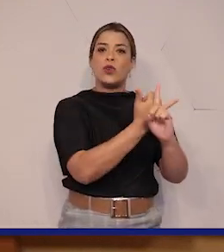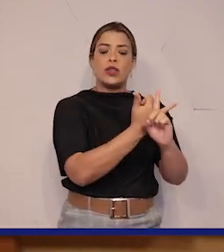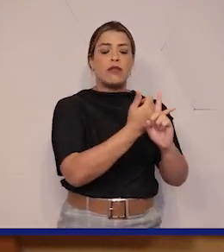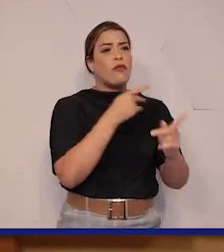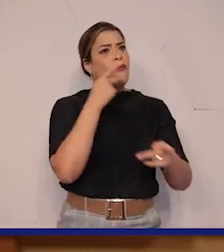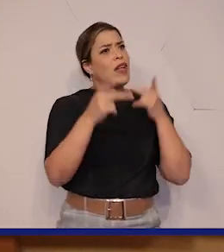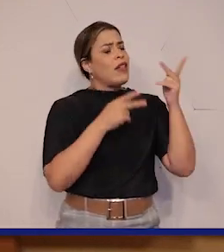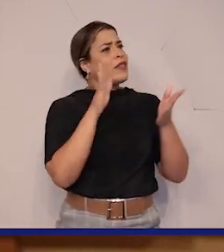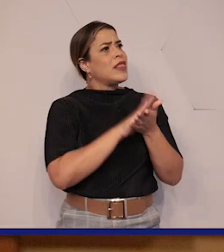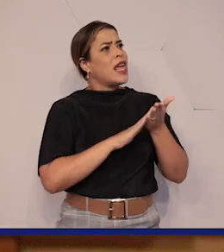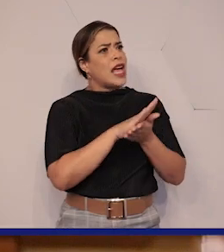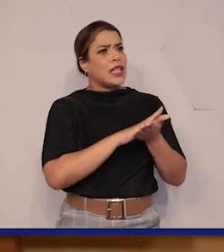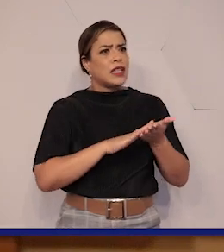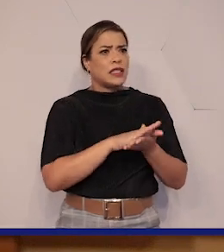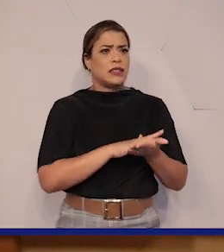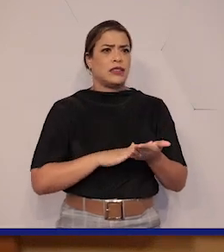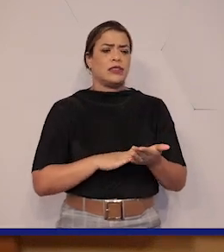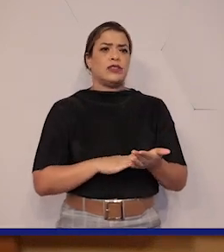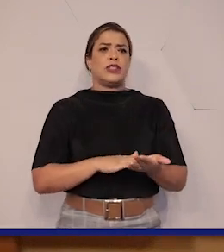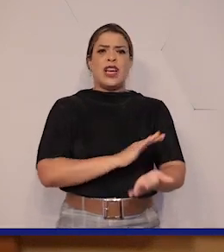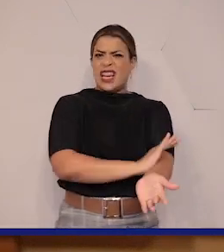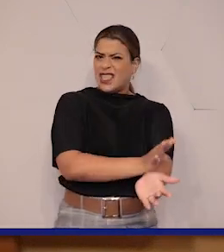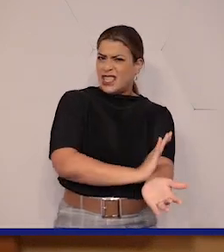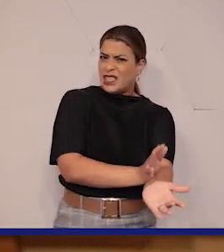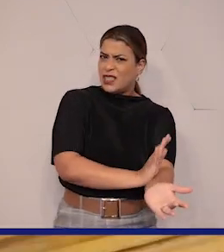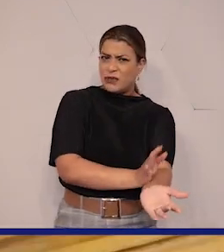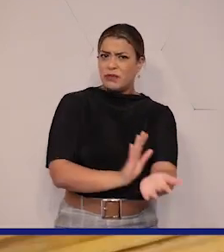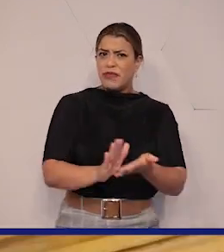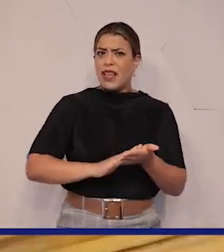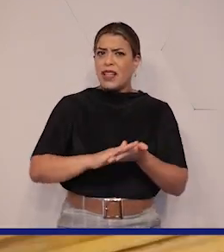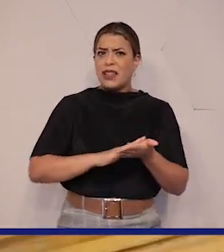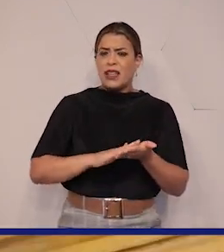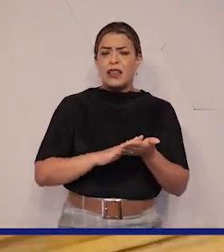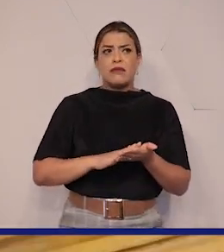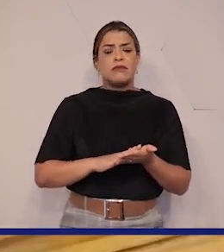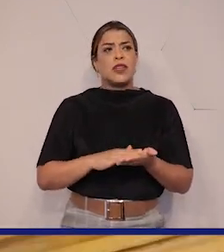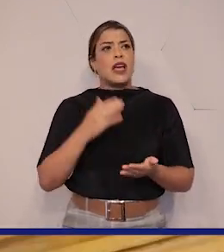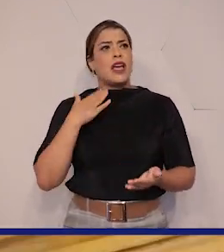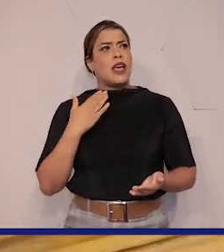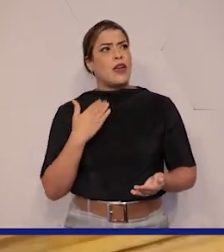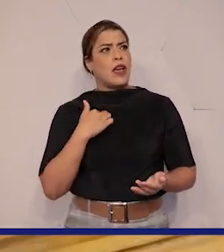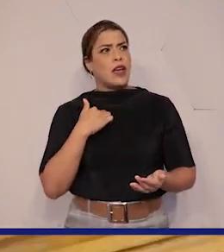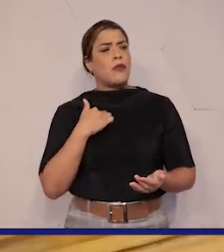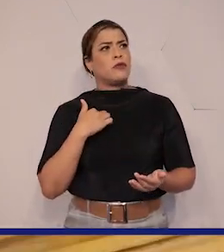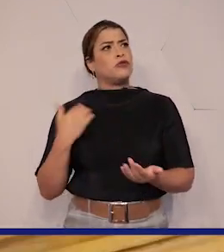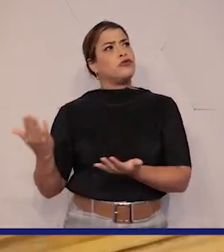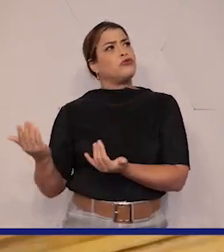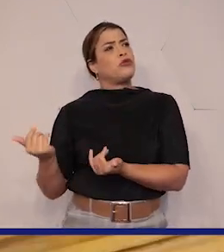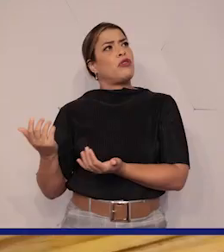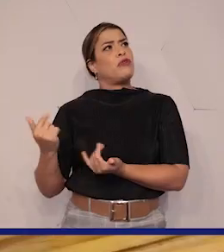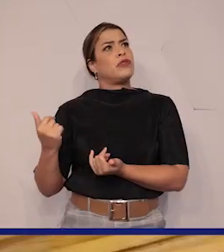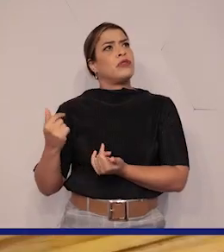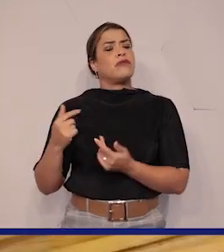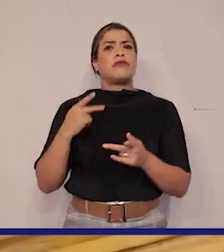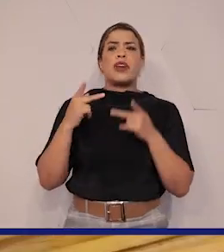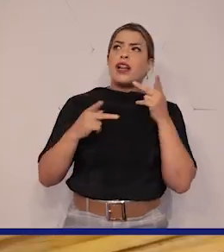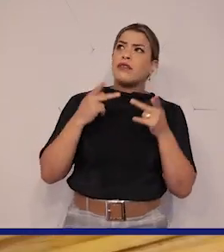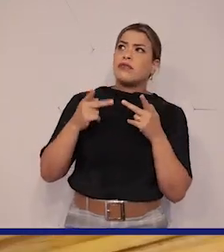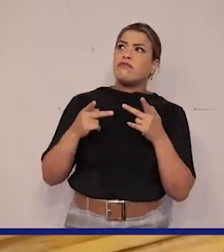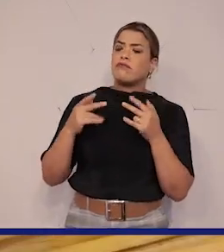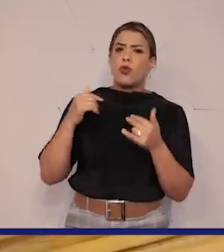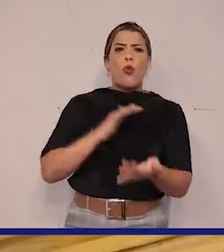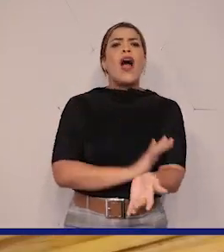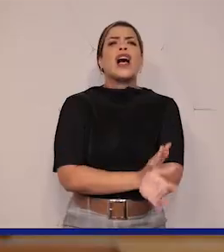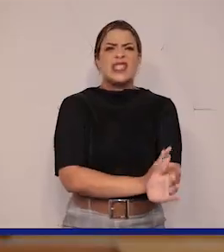não tinha nenhuma discussão sobre racismo, sobre discriminação racial, não. E aí eu já bem novinha, não tinha essa discussão, ah, isso